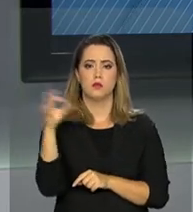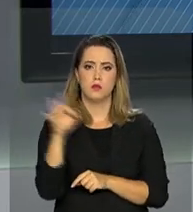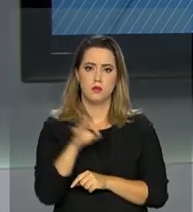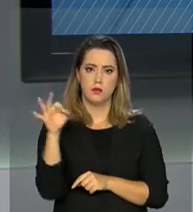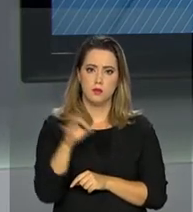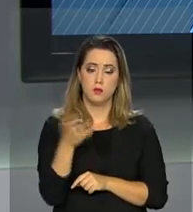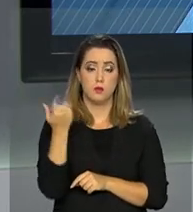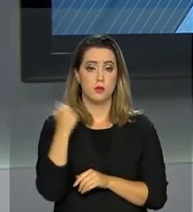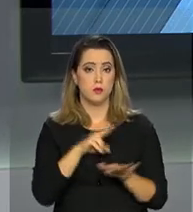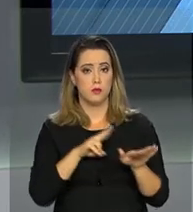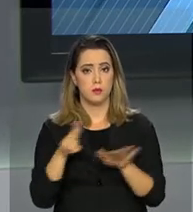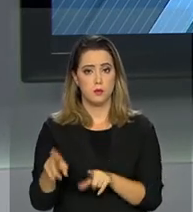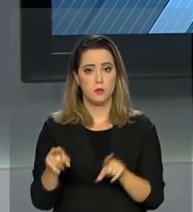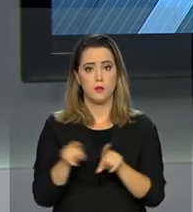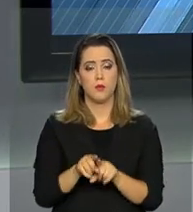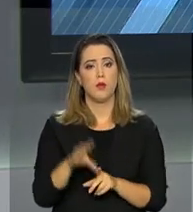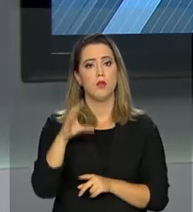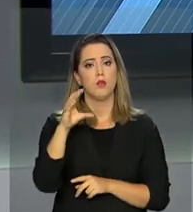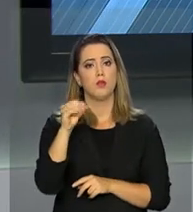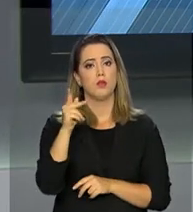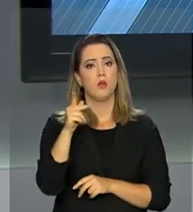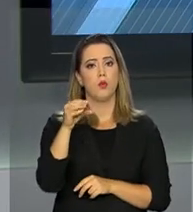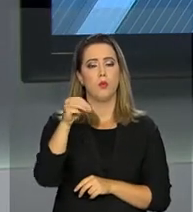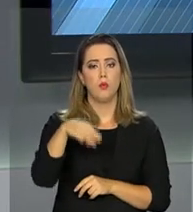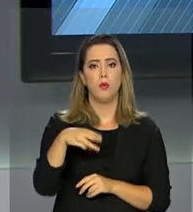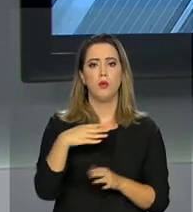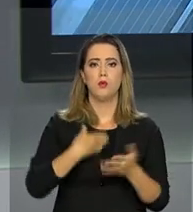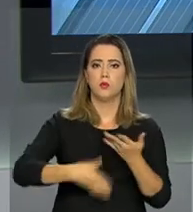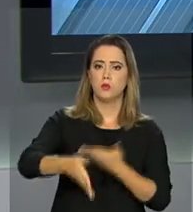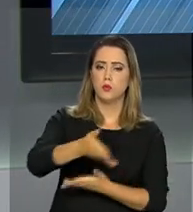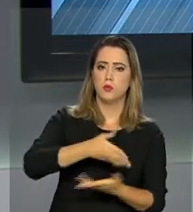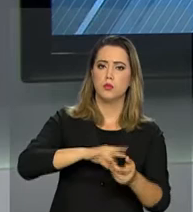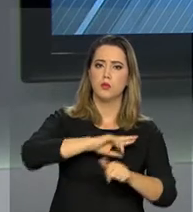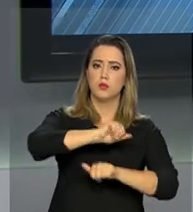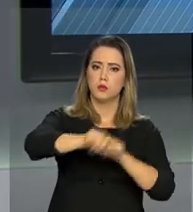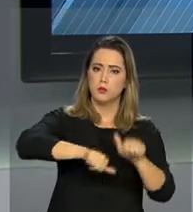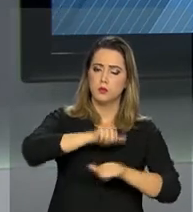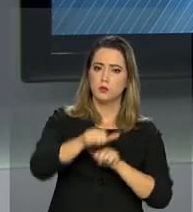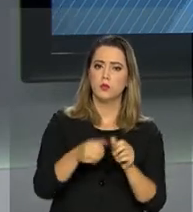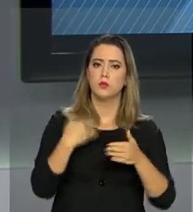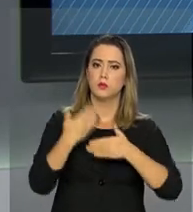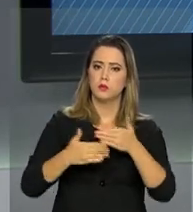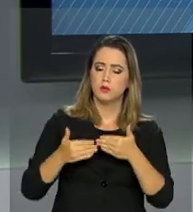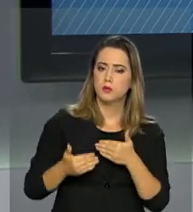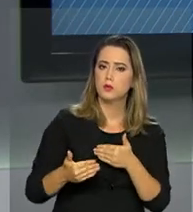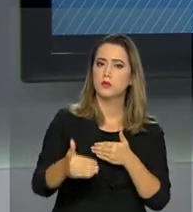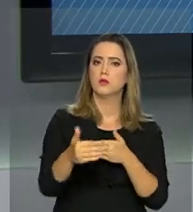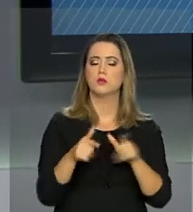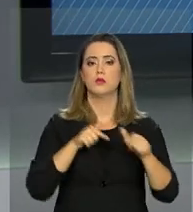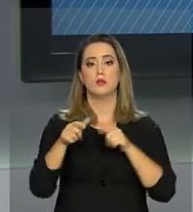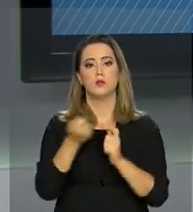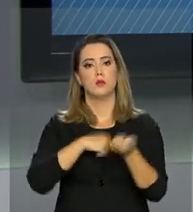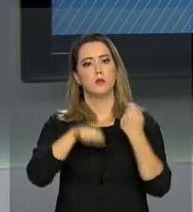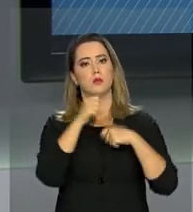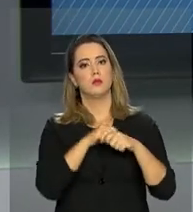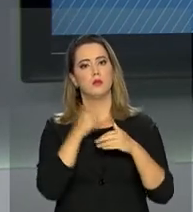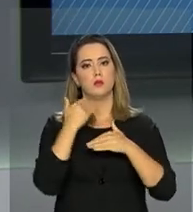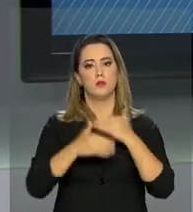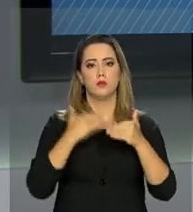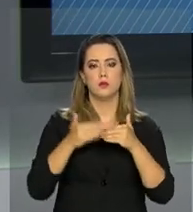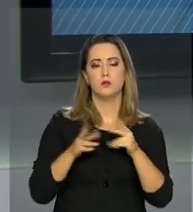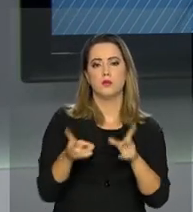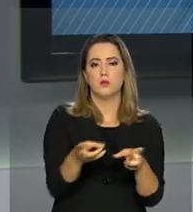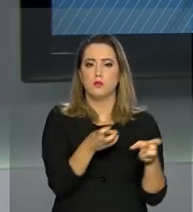para o copom o processo de flexibilização vai continuar dependendo da evolução da atividade econômica e das projeções